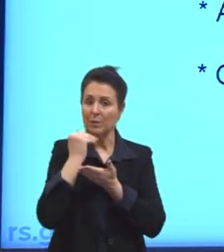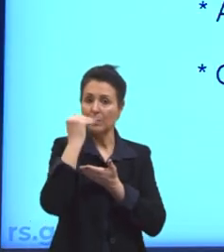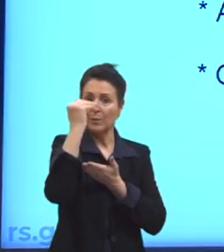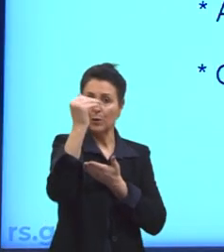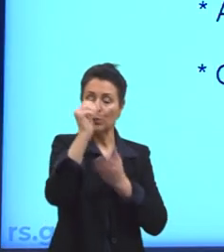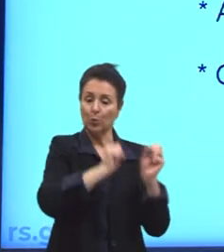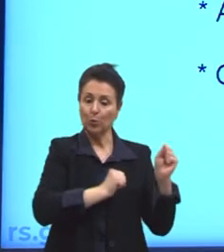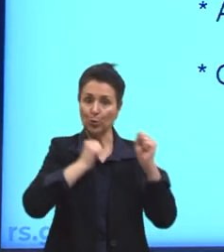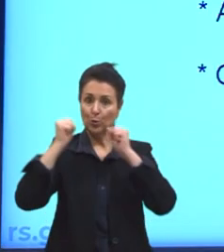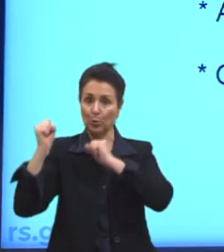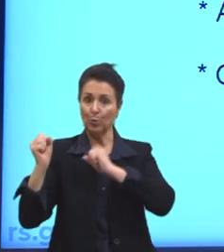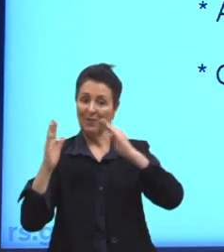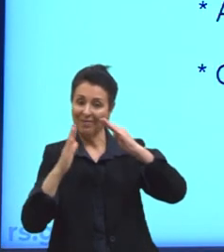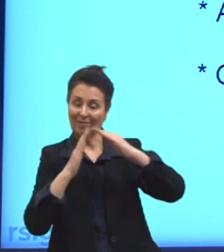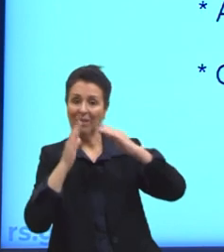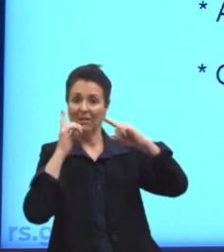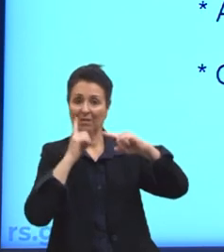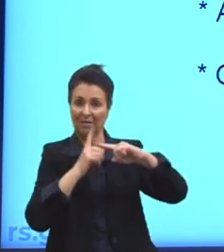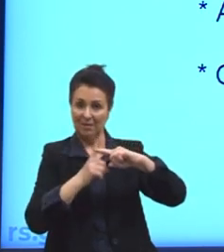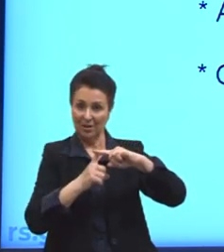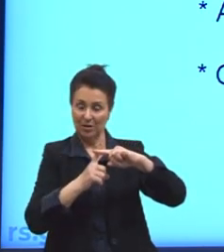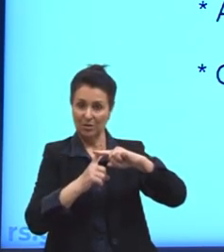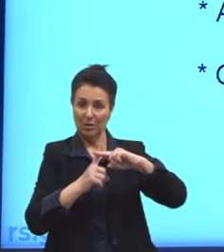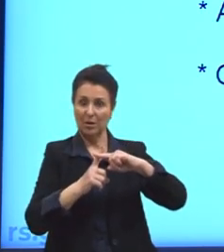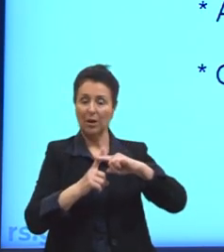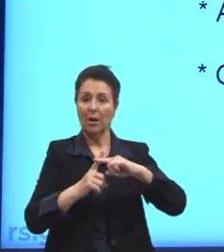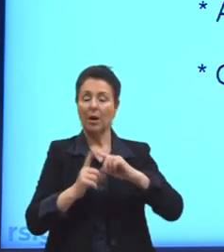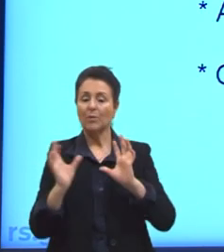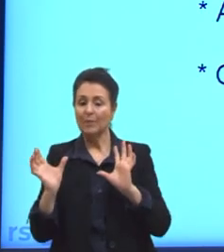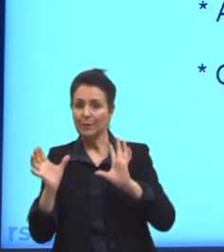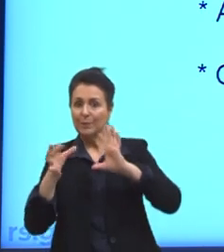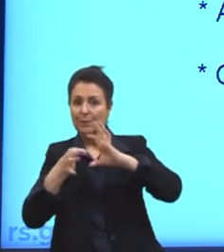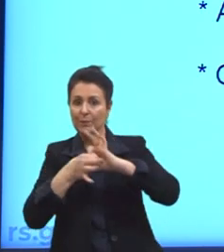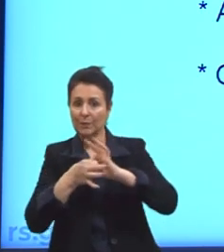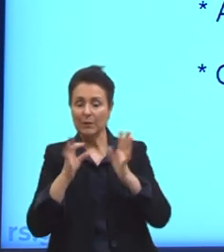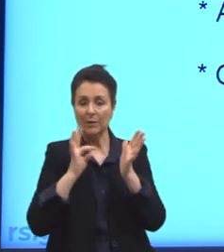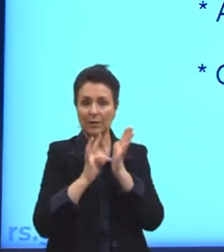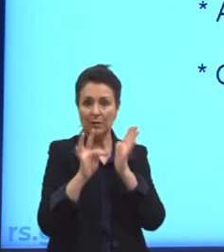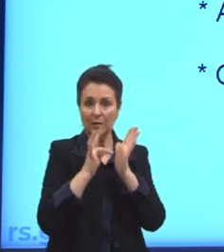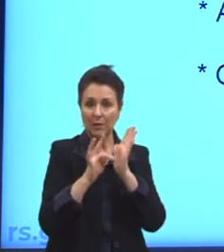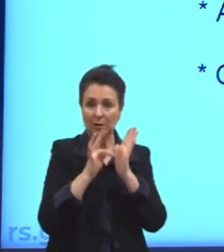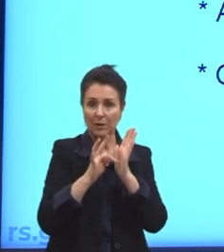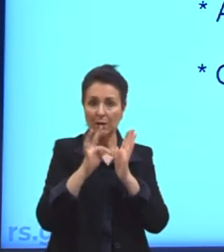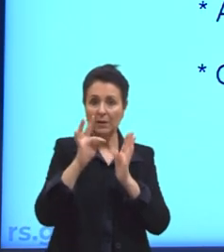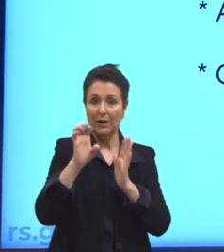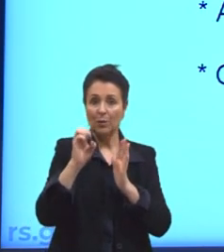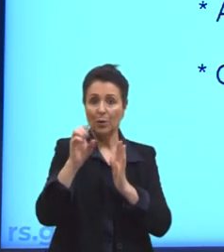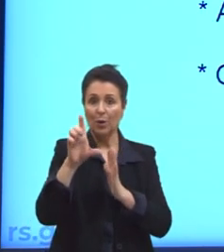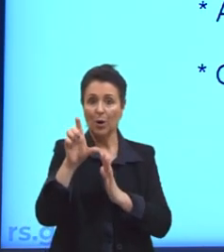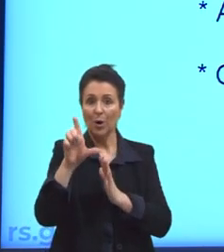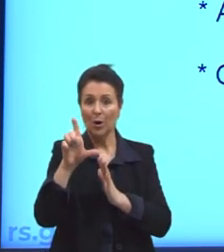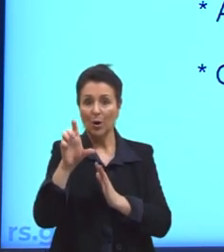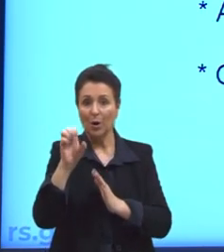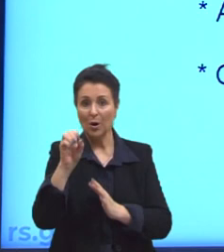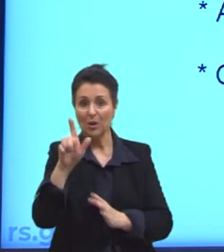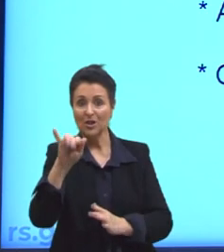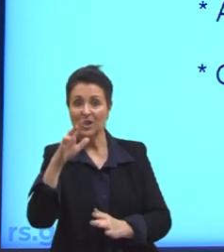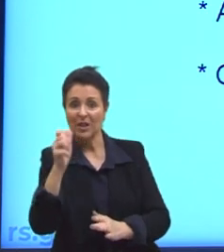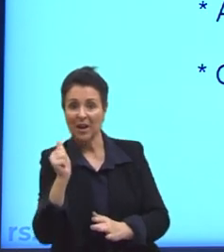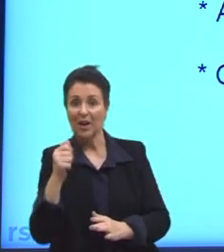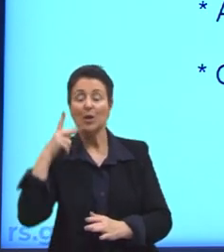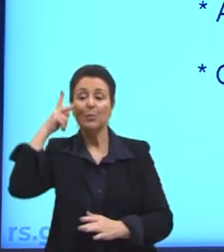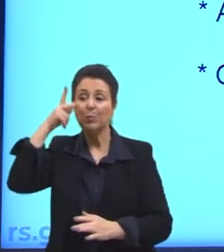Eclesiástico vai aumentando com isso a conciliação entre as teorias teológico-políticas que que eu